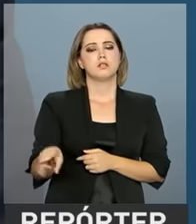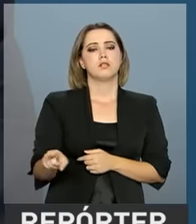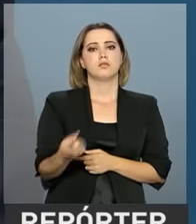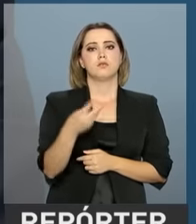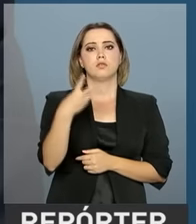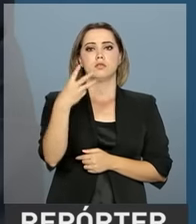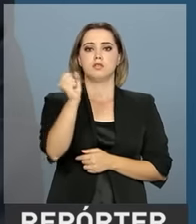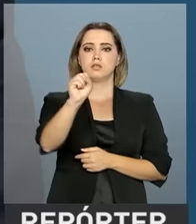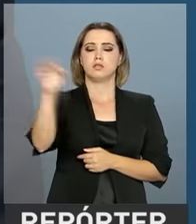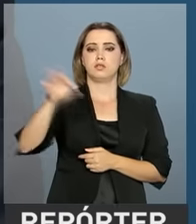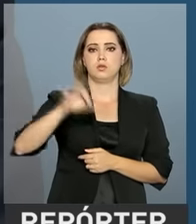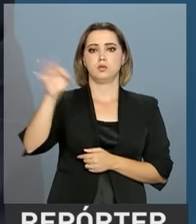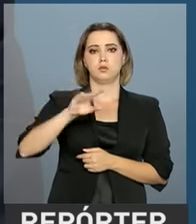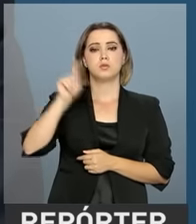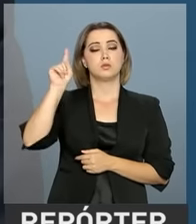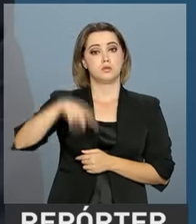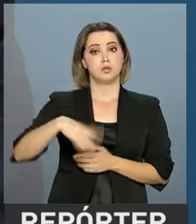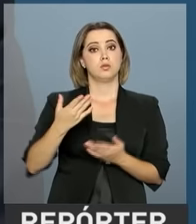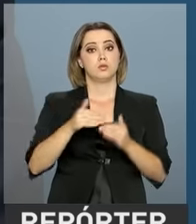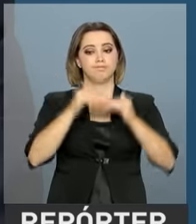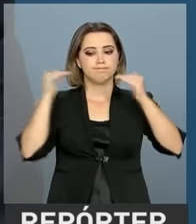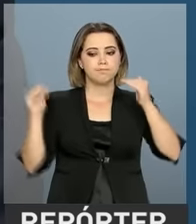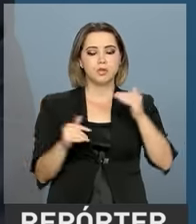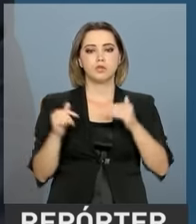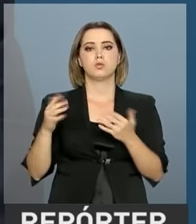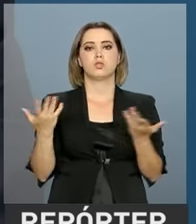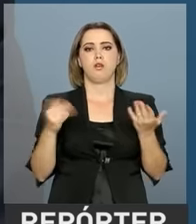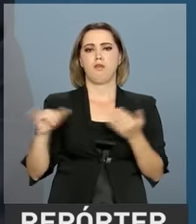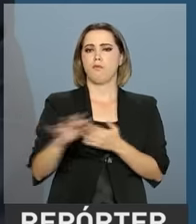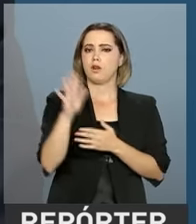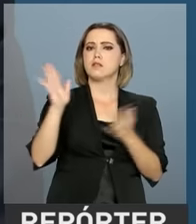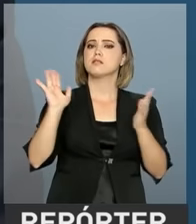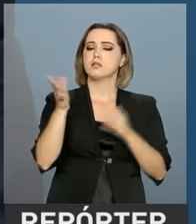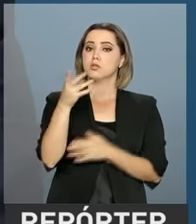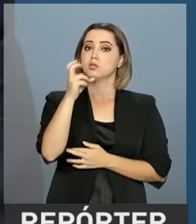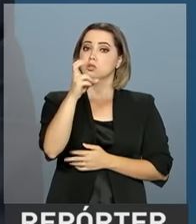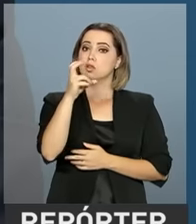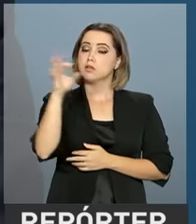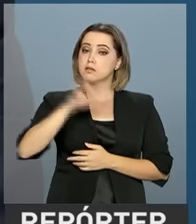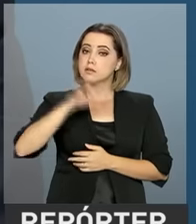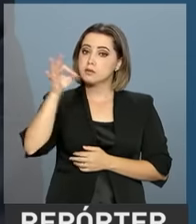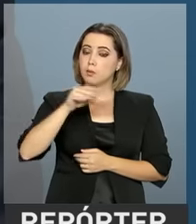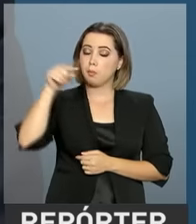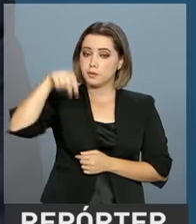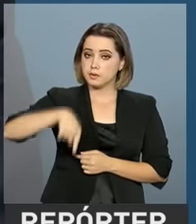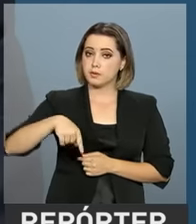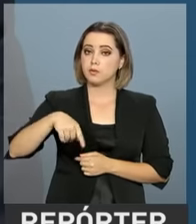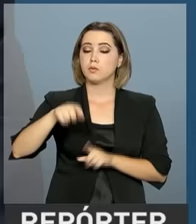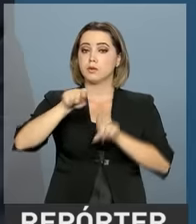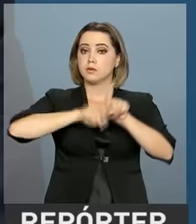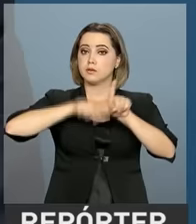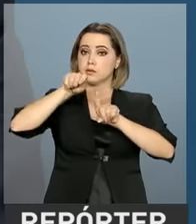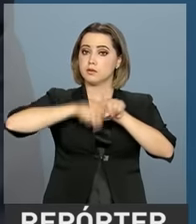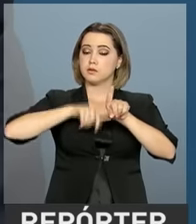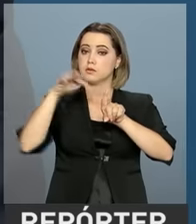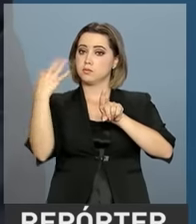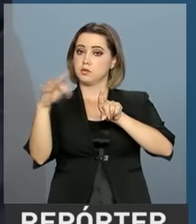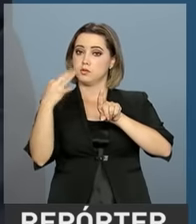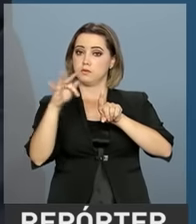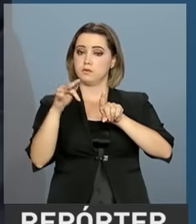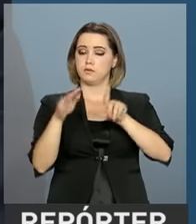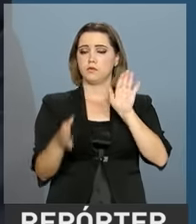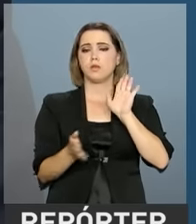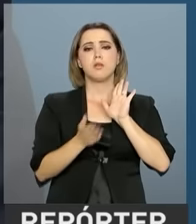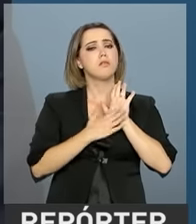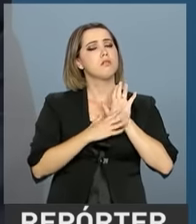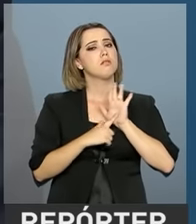derrubando a inflação para cerca de 5% agora neste mês de fevereiro a revelar que ao longo deste mês deste ano é